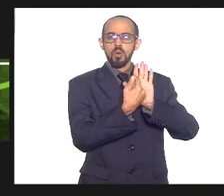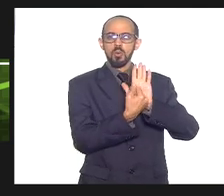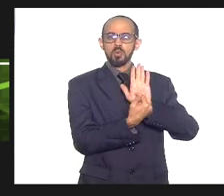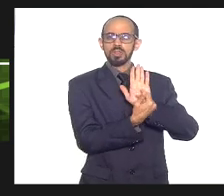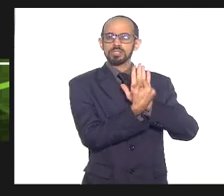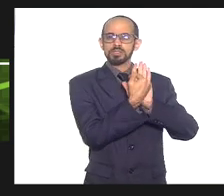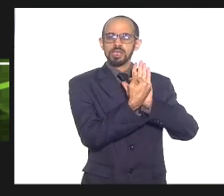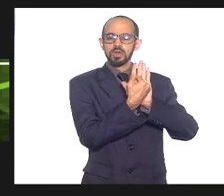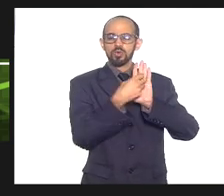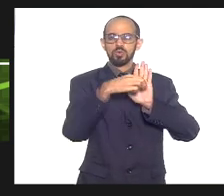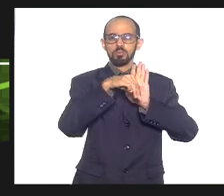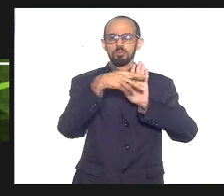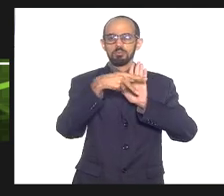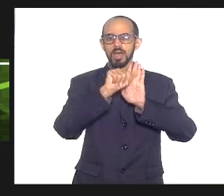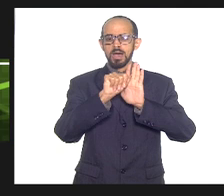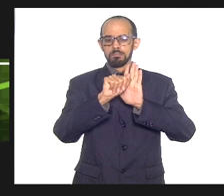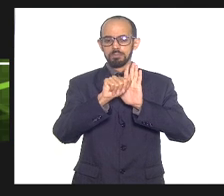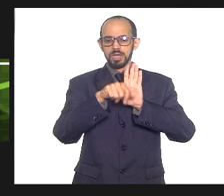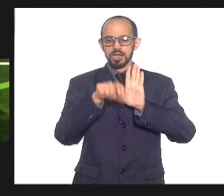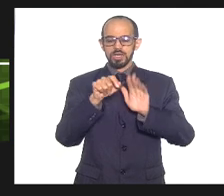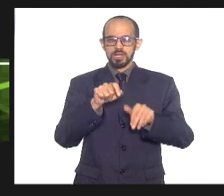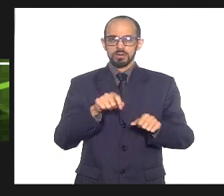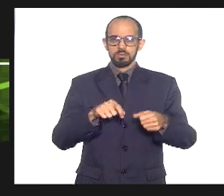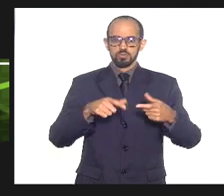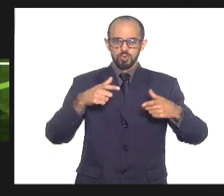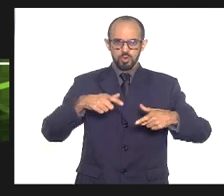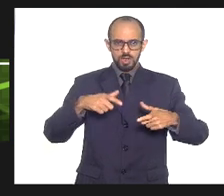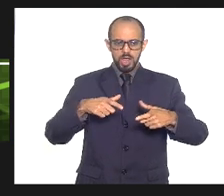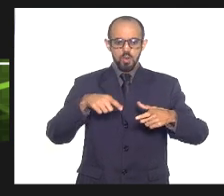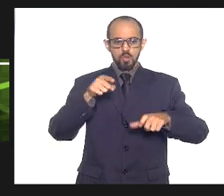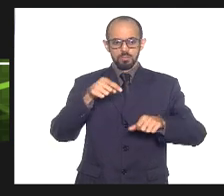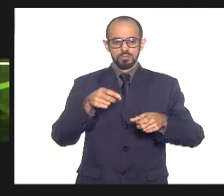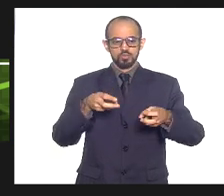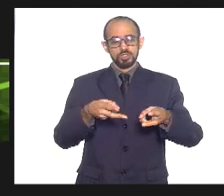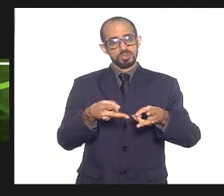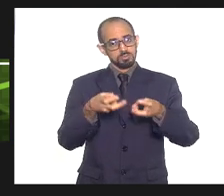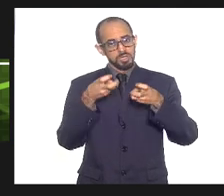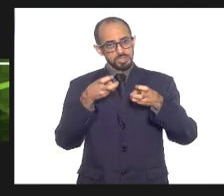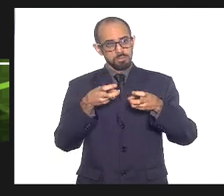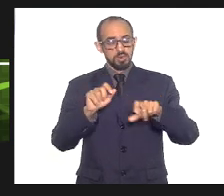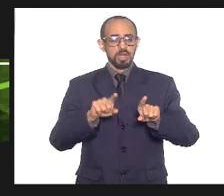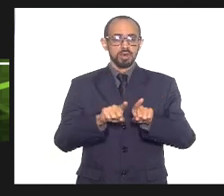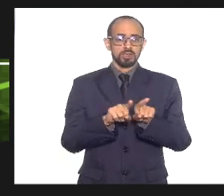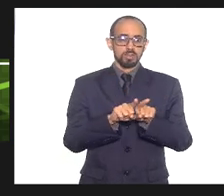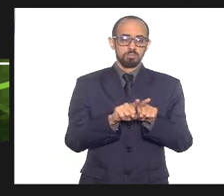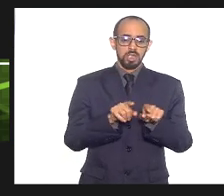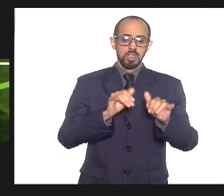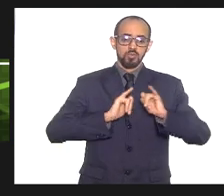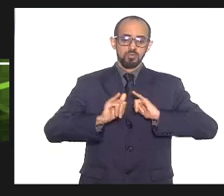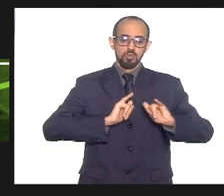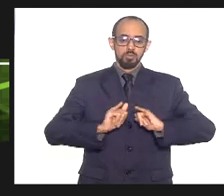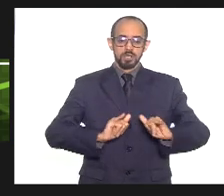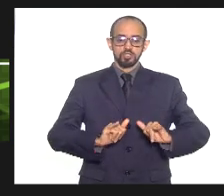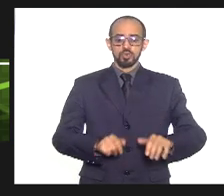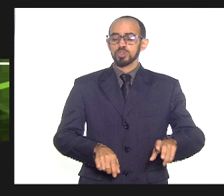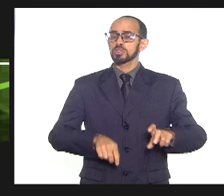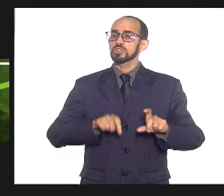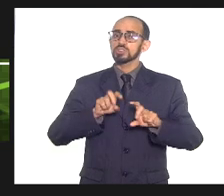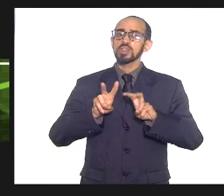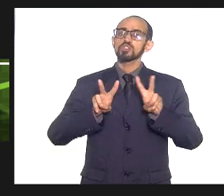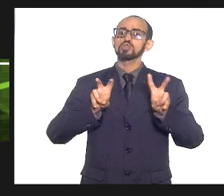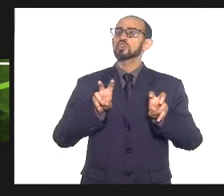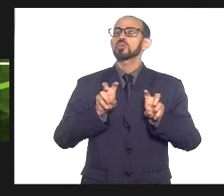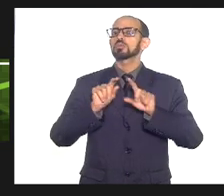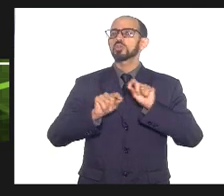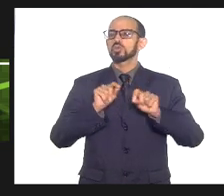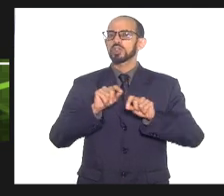foi mencionado no slide anterior, em uma linha do tempo, mas também trazer aqui para os senhores e senhoras informações referentes ao